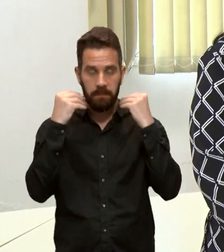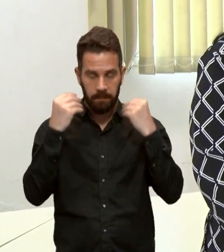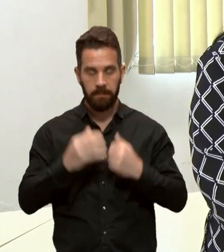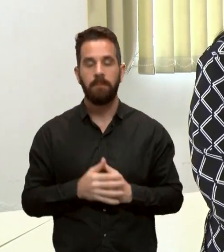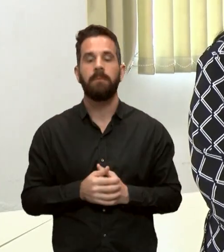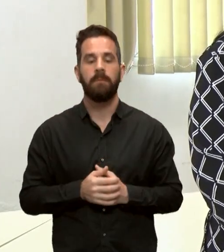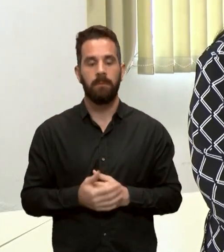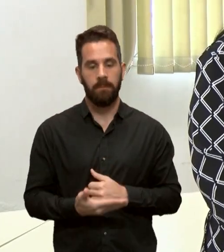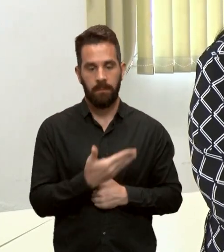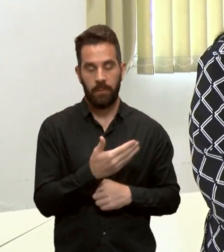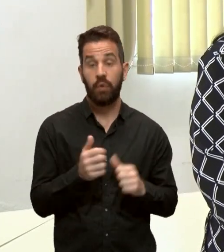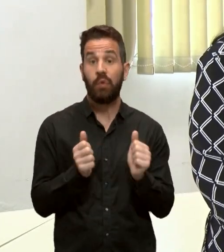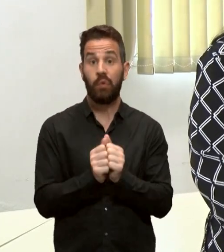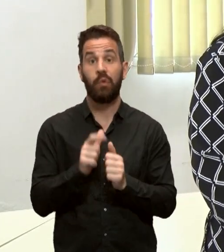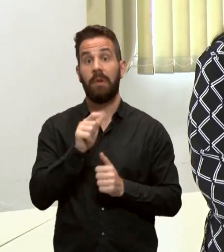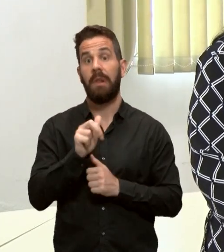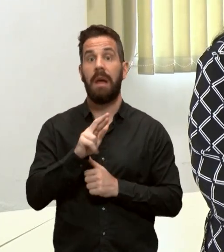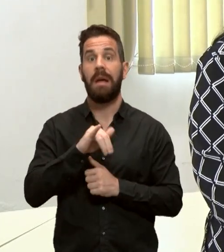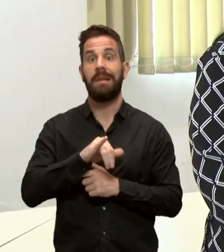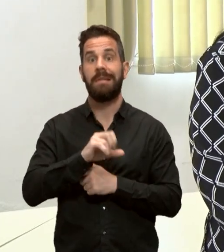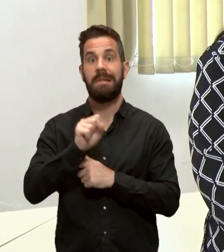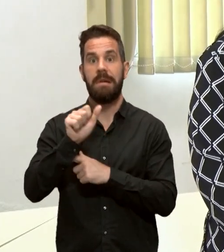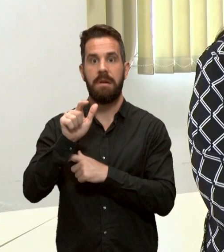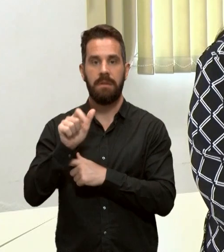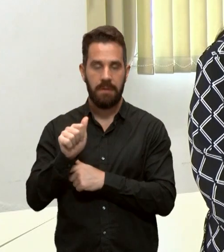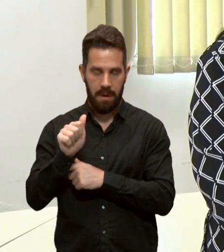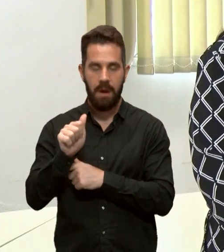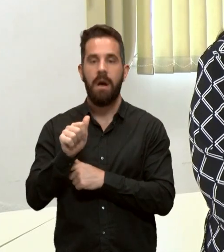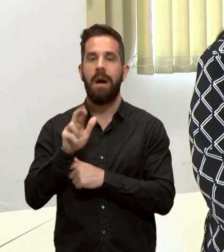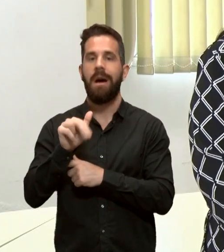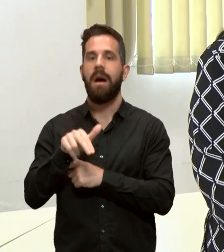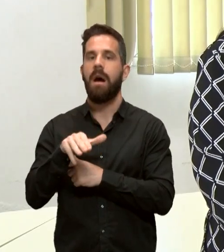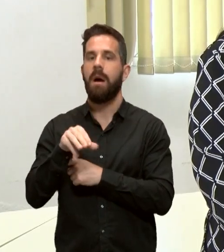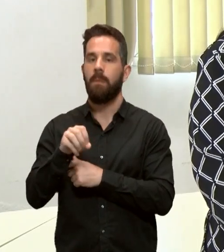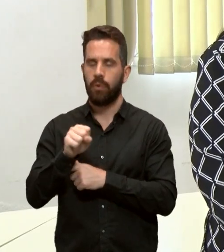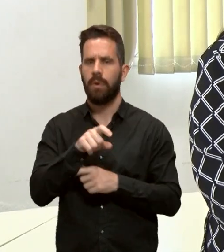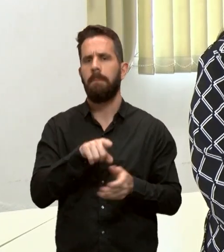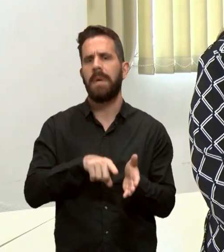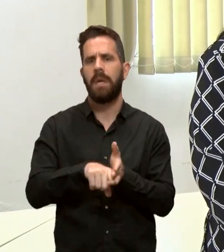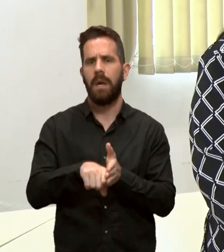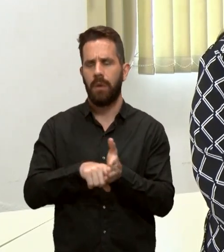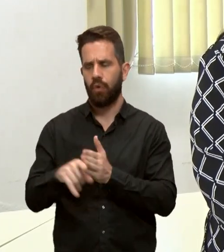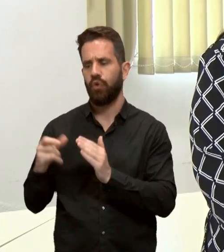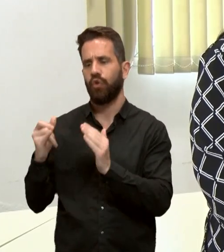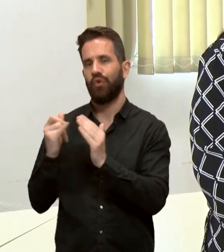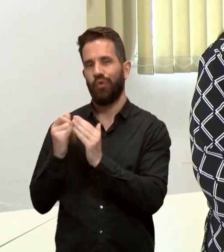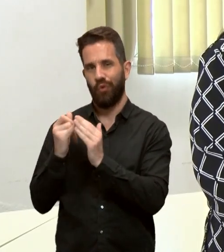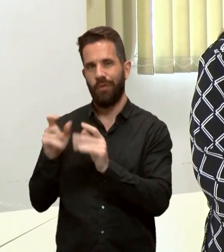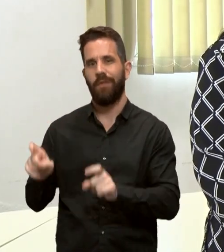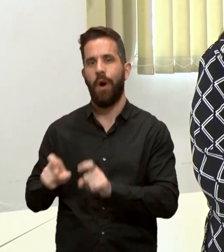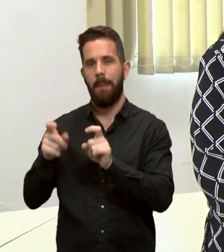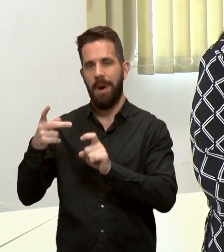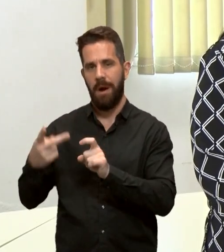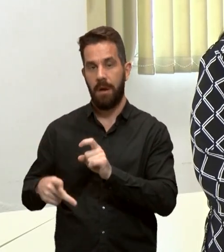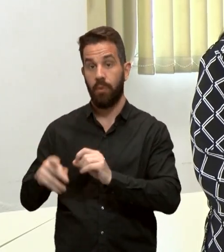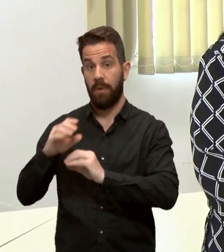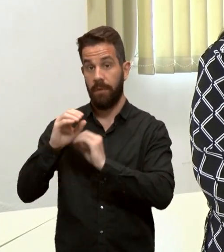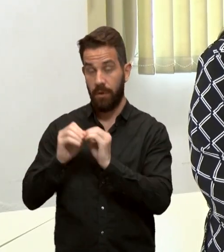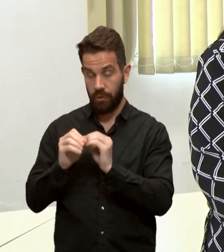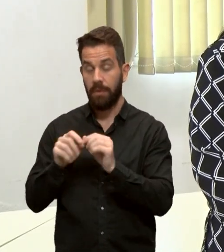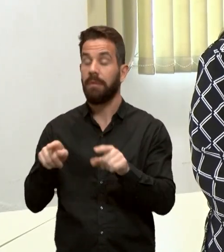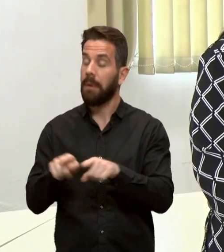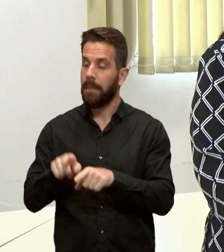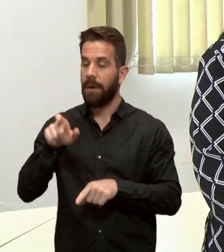companhia está Larissa Ramos, ela que é pesquisadora do Instituto de Informática da UFG e também autora